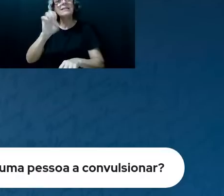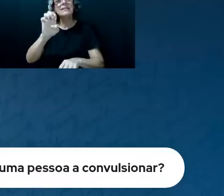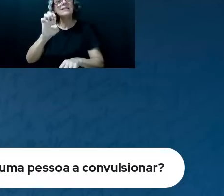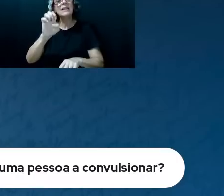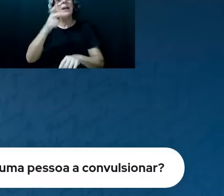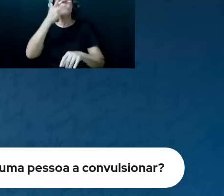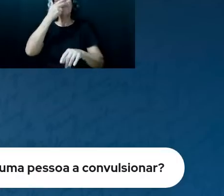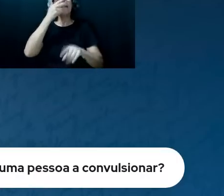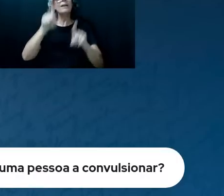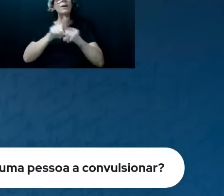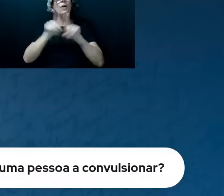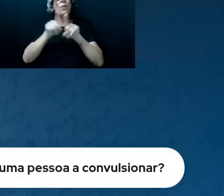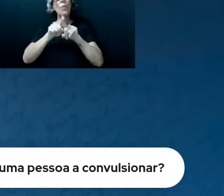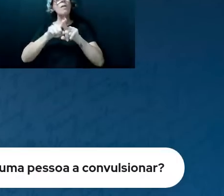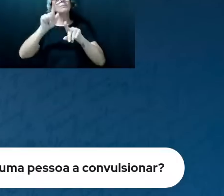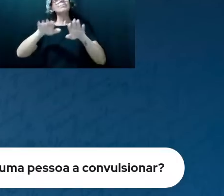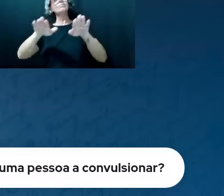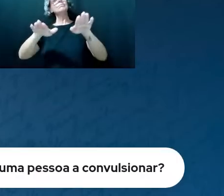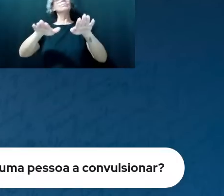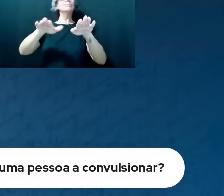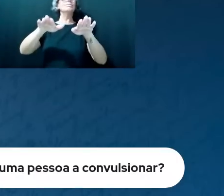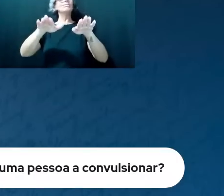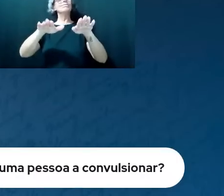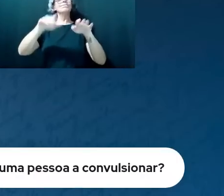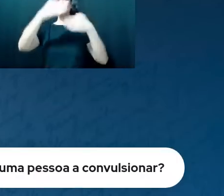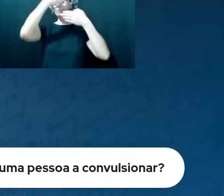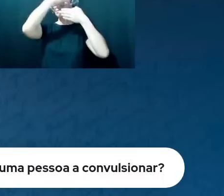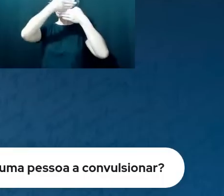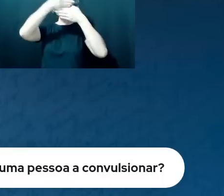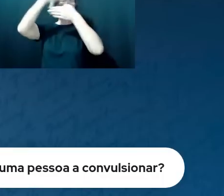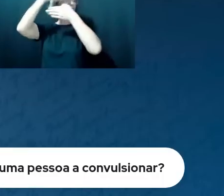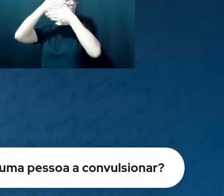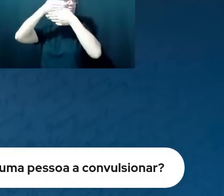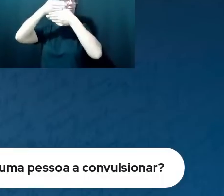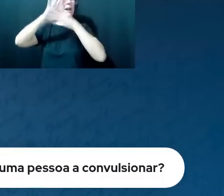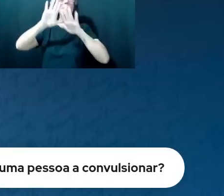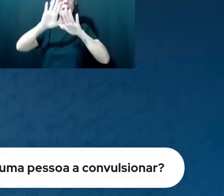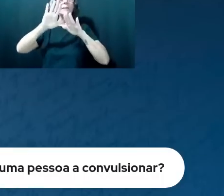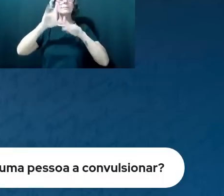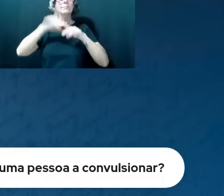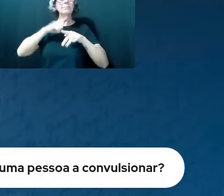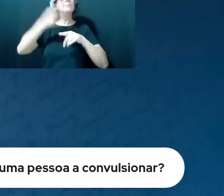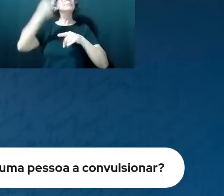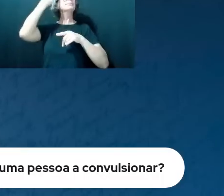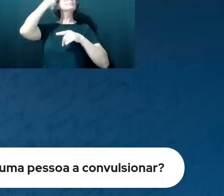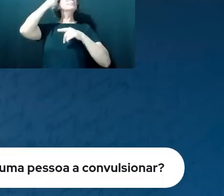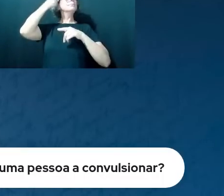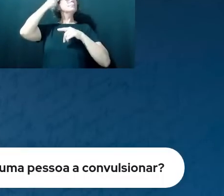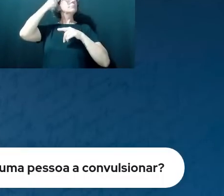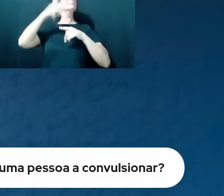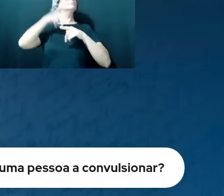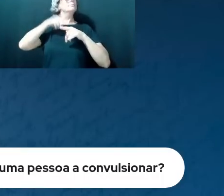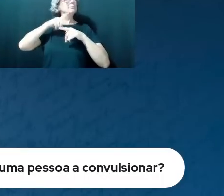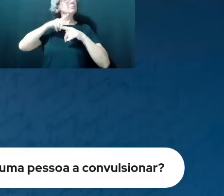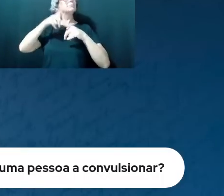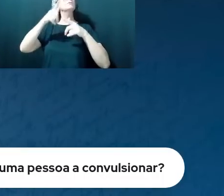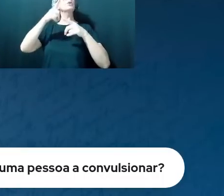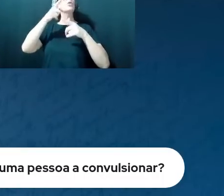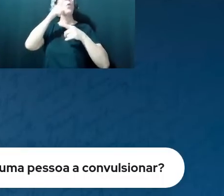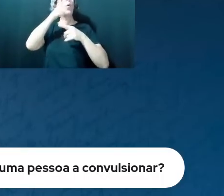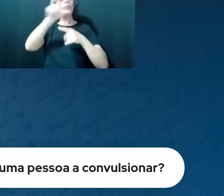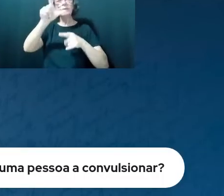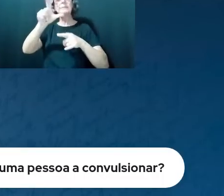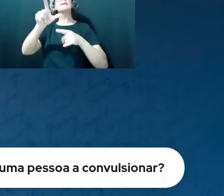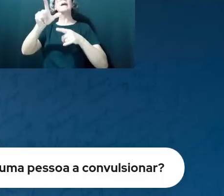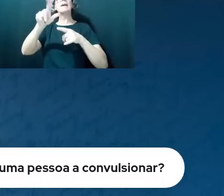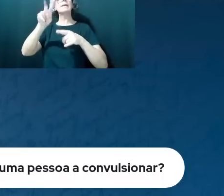desperto, em que nesse estado eles têm a possibilidade de ler pensamento, são insensíveis à dor, têm